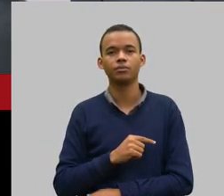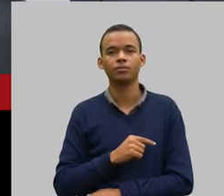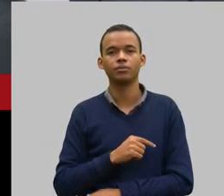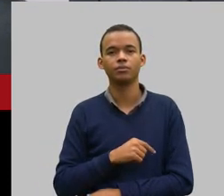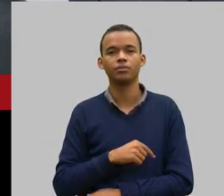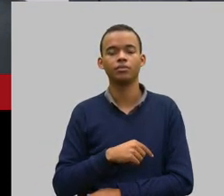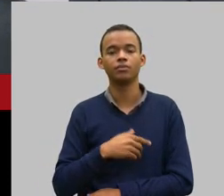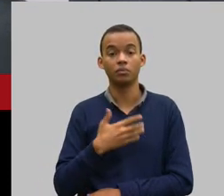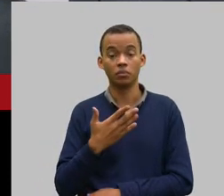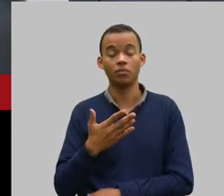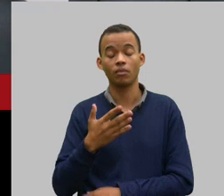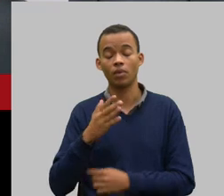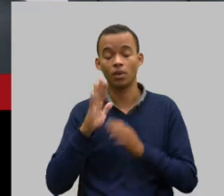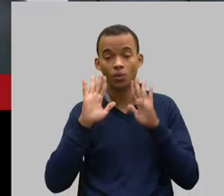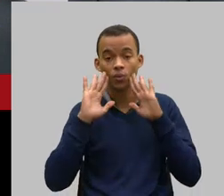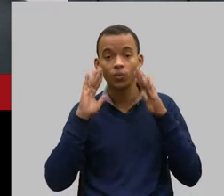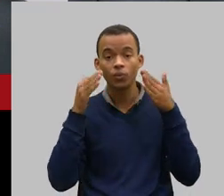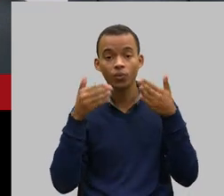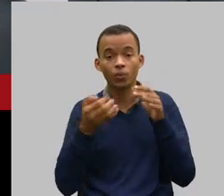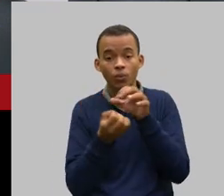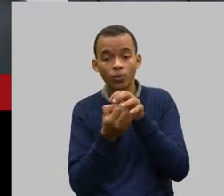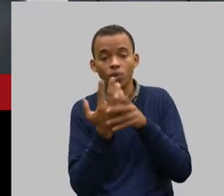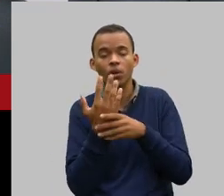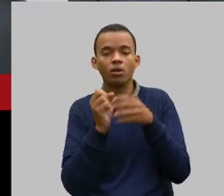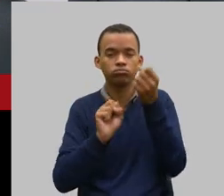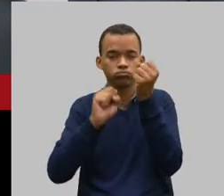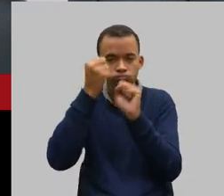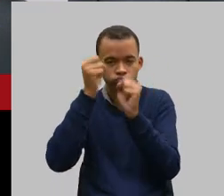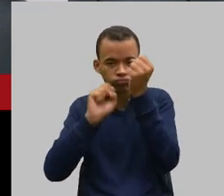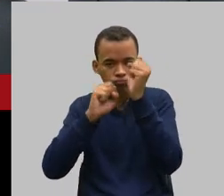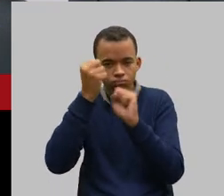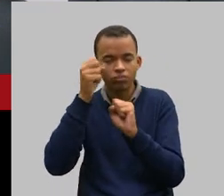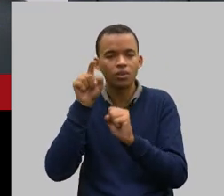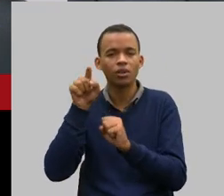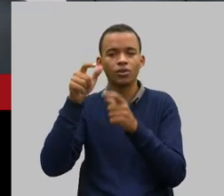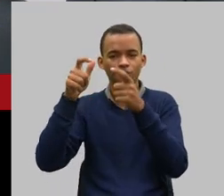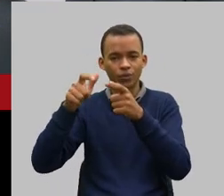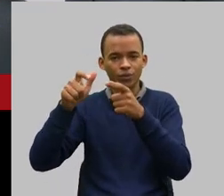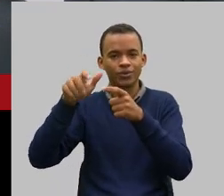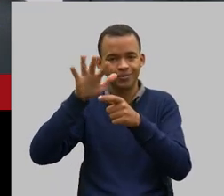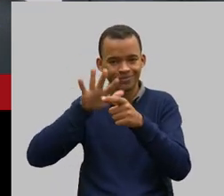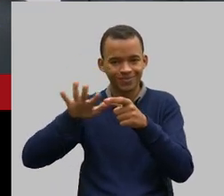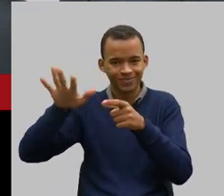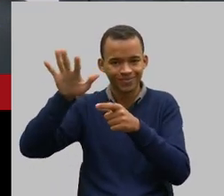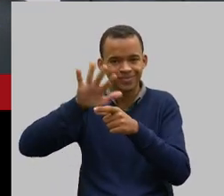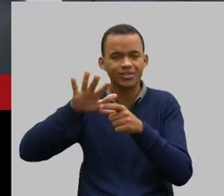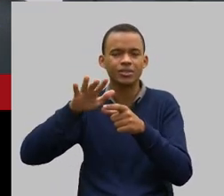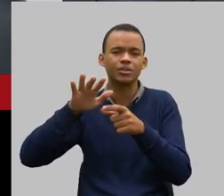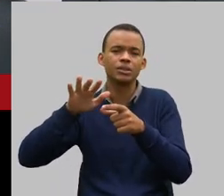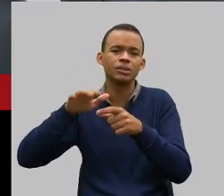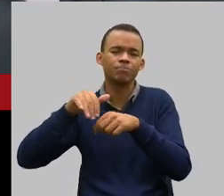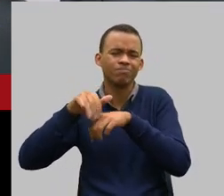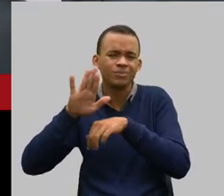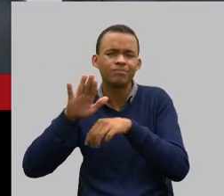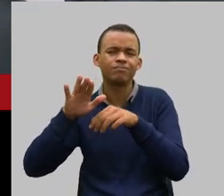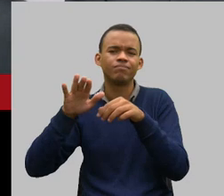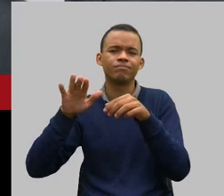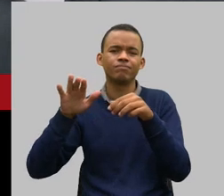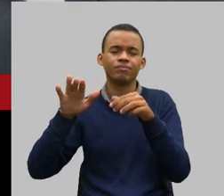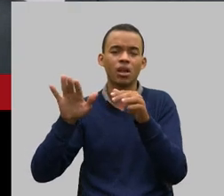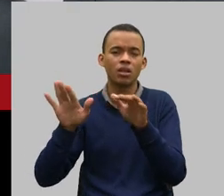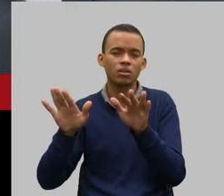substações nas regiões mais carentes igual deprimidas né como o Senor falou no jequia no Mucuri